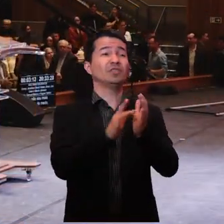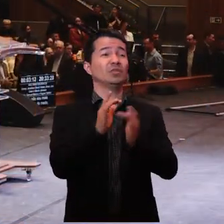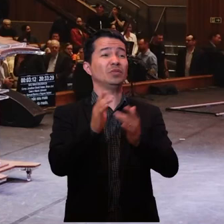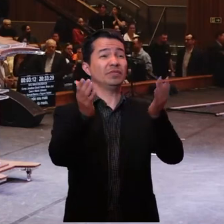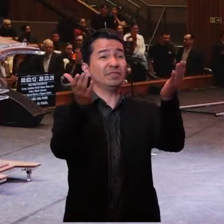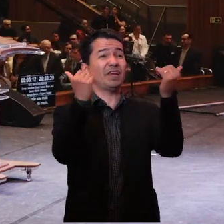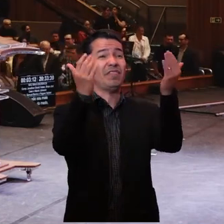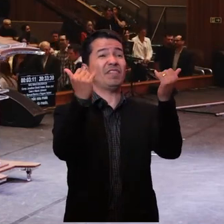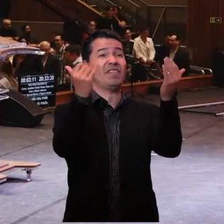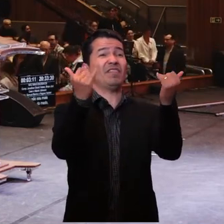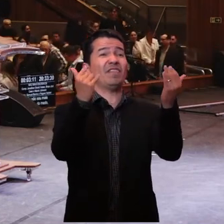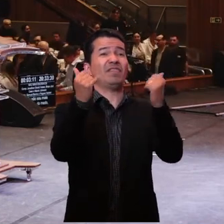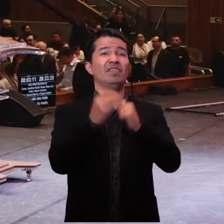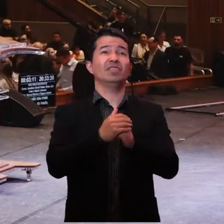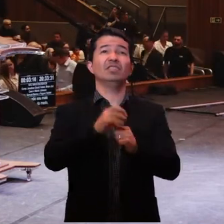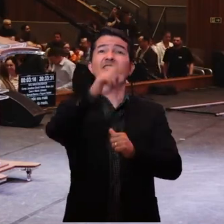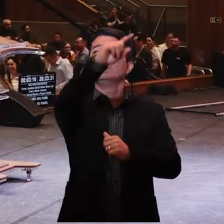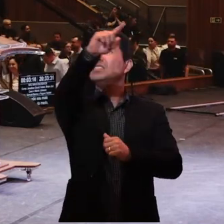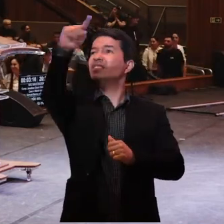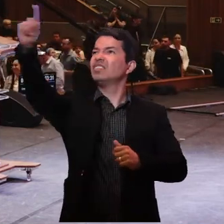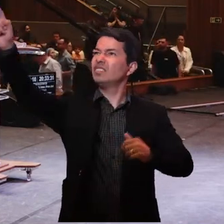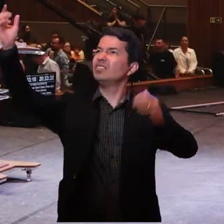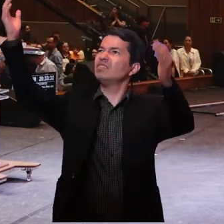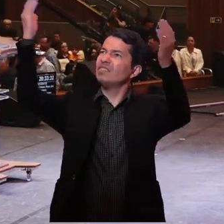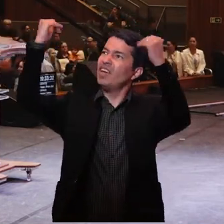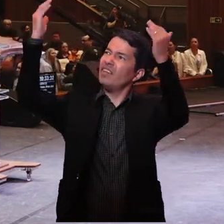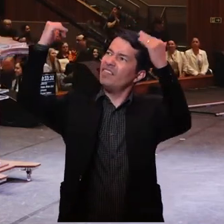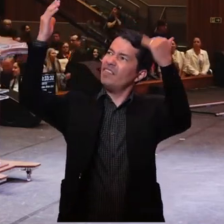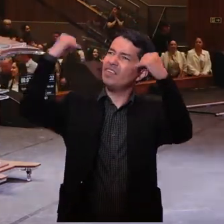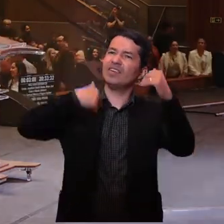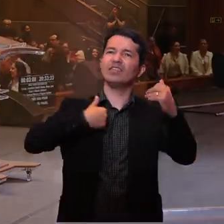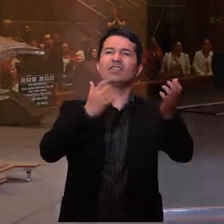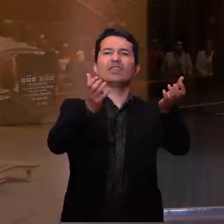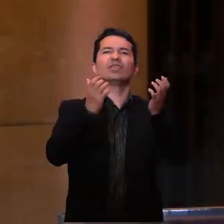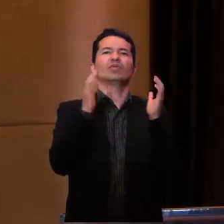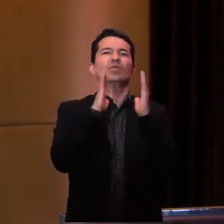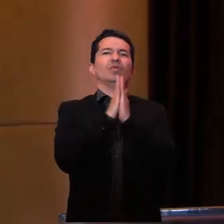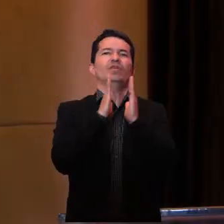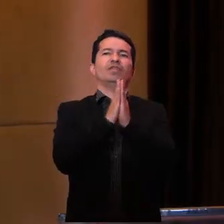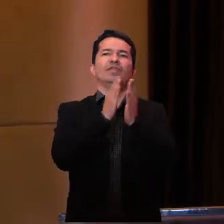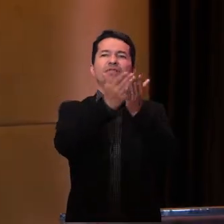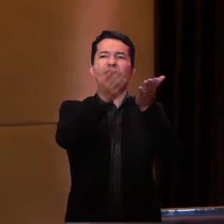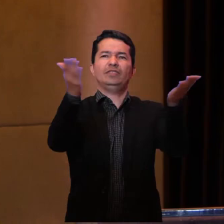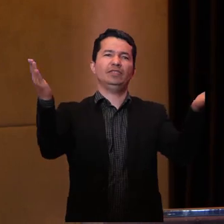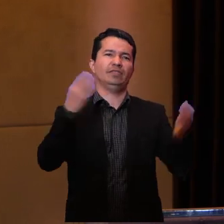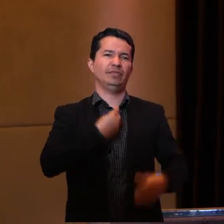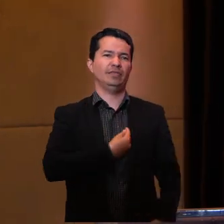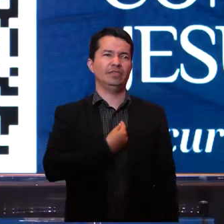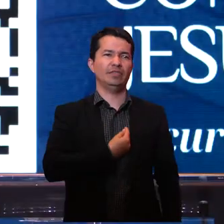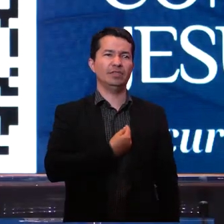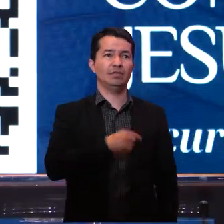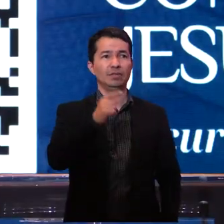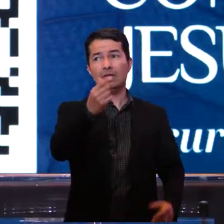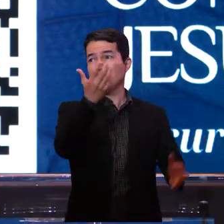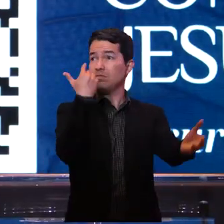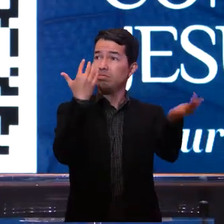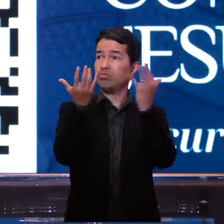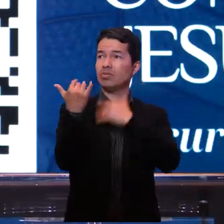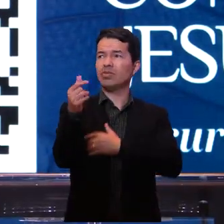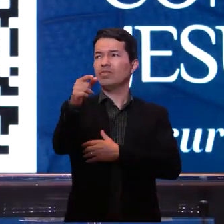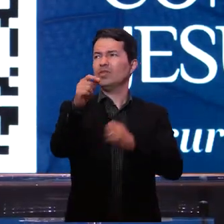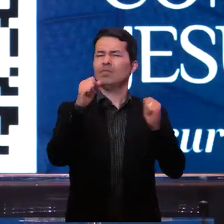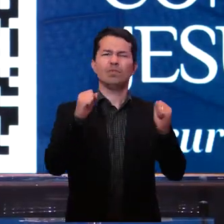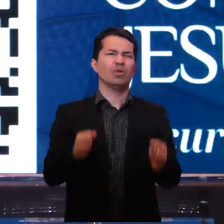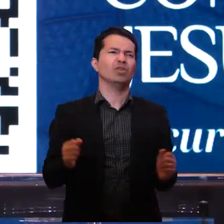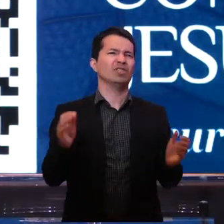venha, venha. Desce lá da galeria, pode vir, nós queremos orar. É um privilégio orar por você. Quando o povo vem, comece a aplaudir, nós estamos